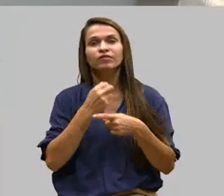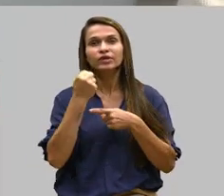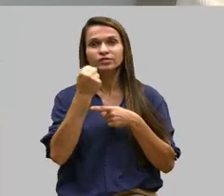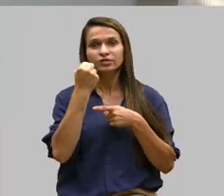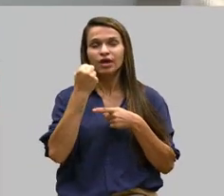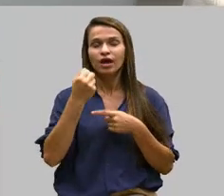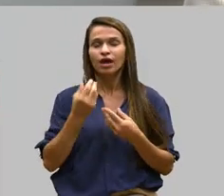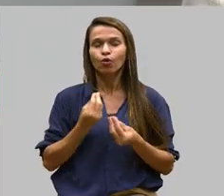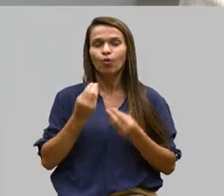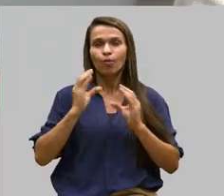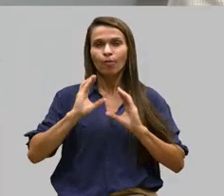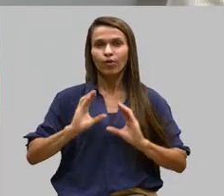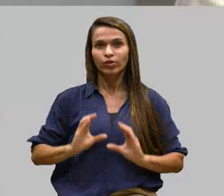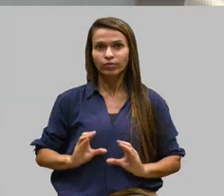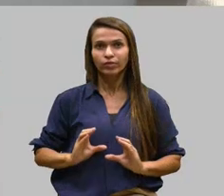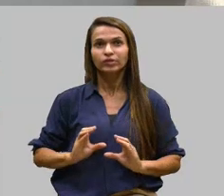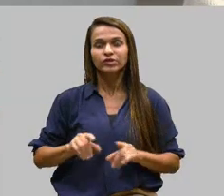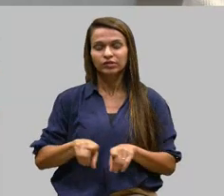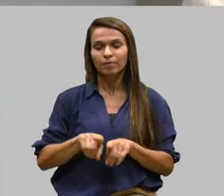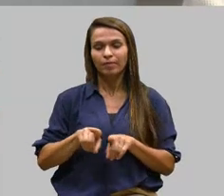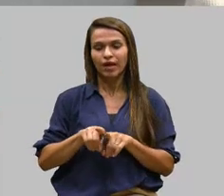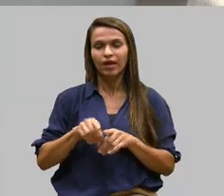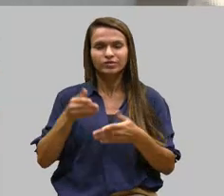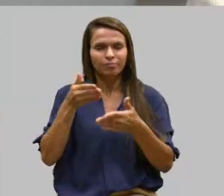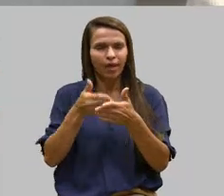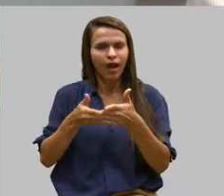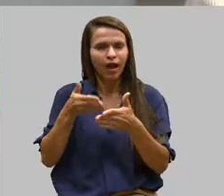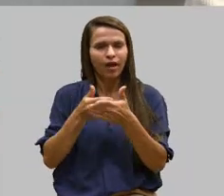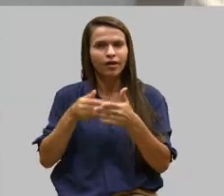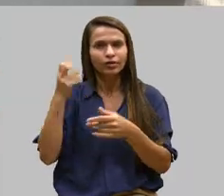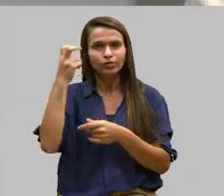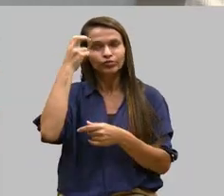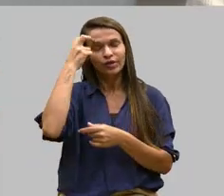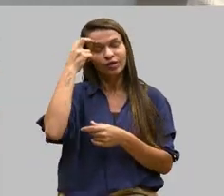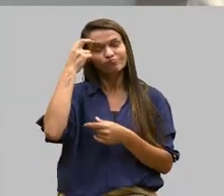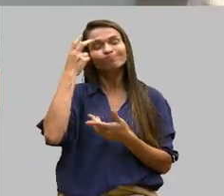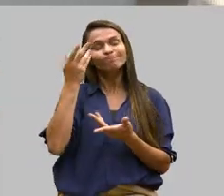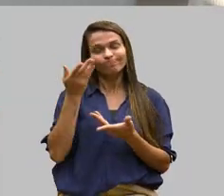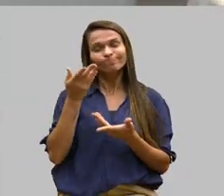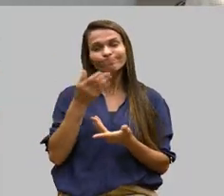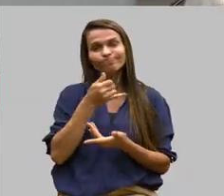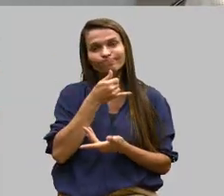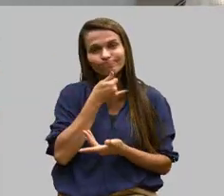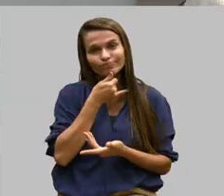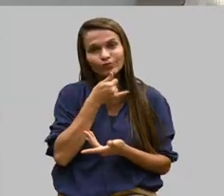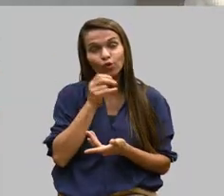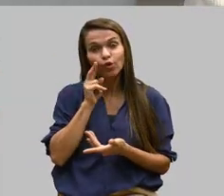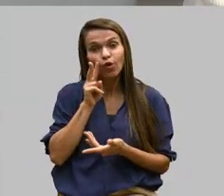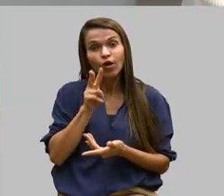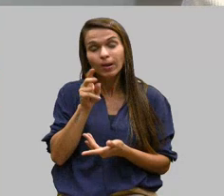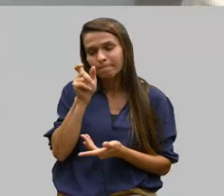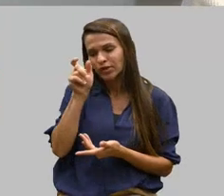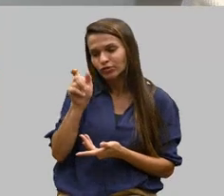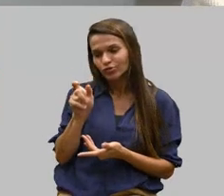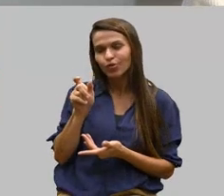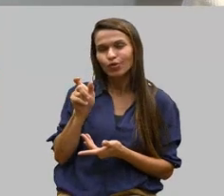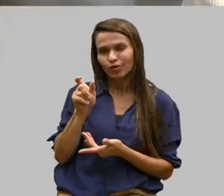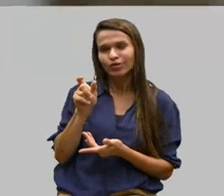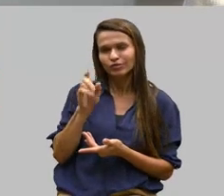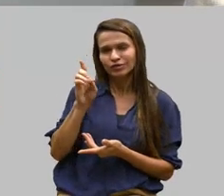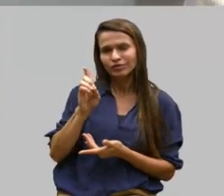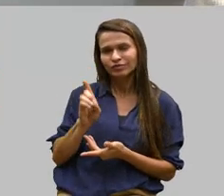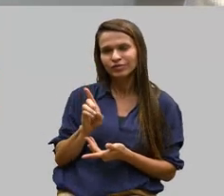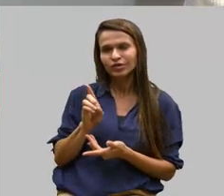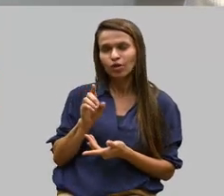atitudinais e as baleias culturais ainda infelizmente quando se olha para a pessoa com deficiência Olha